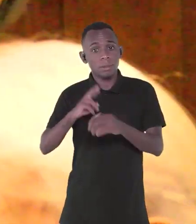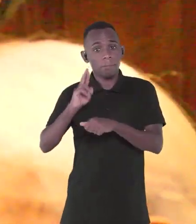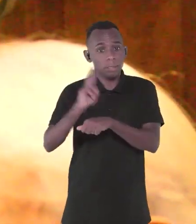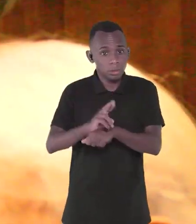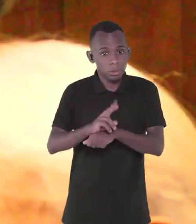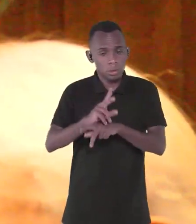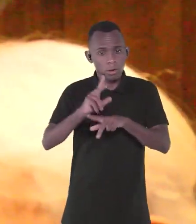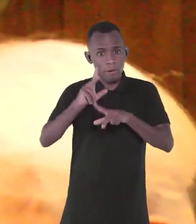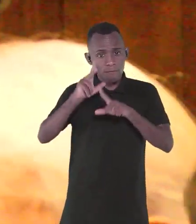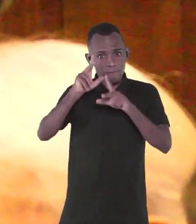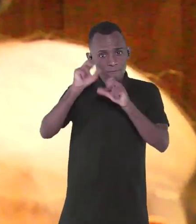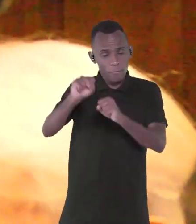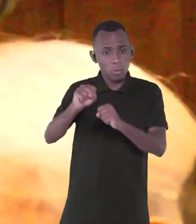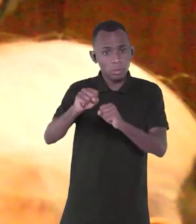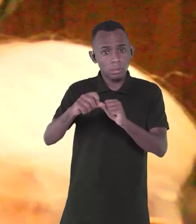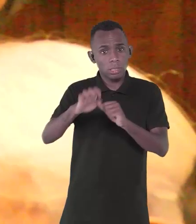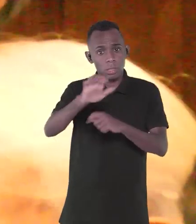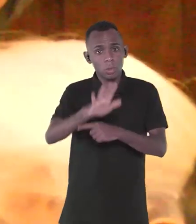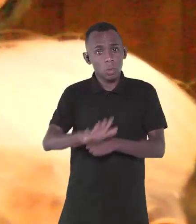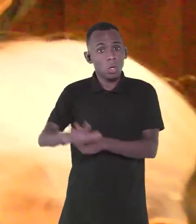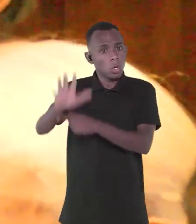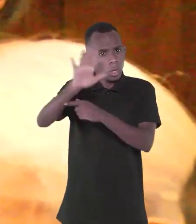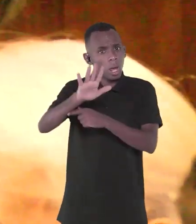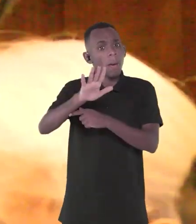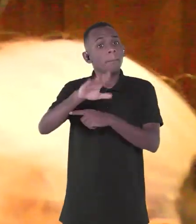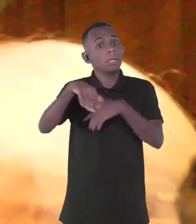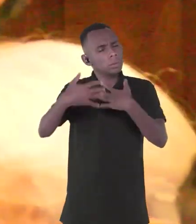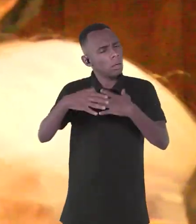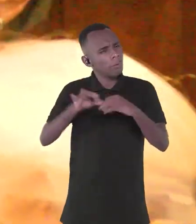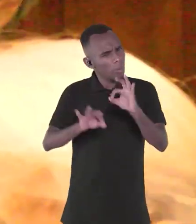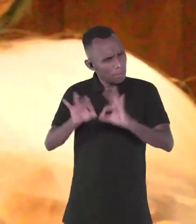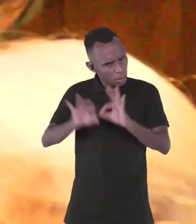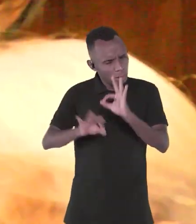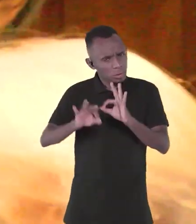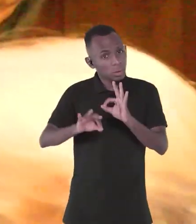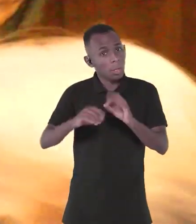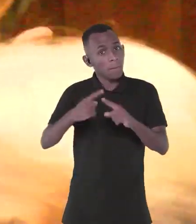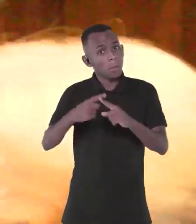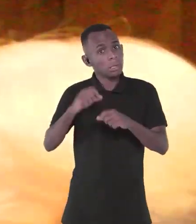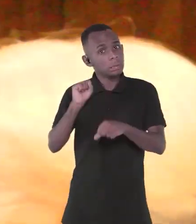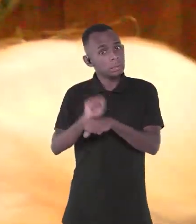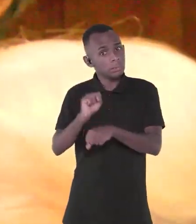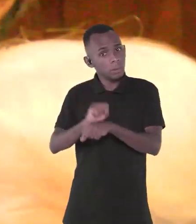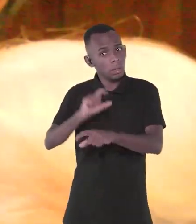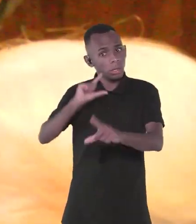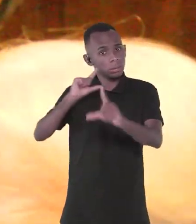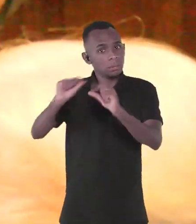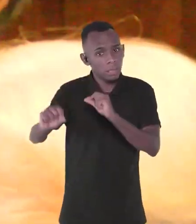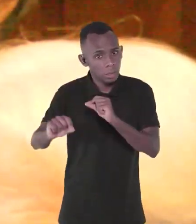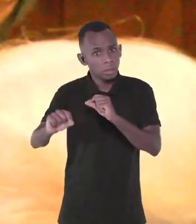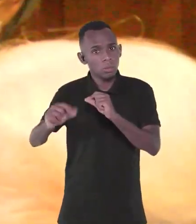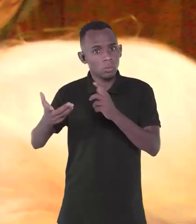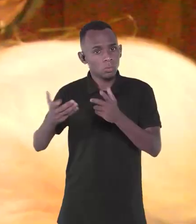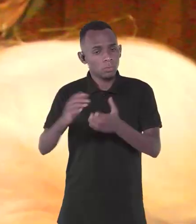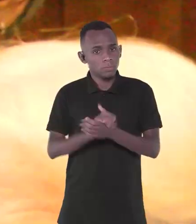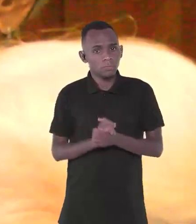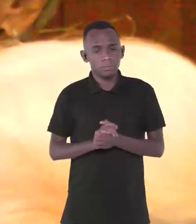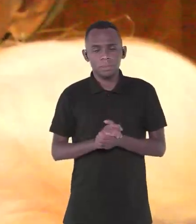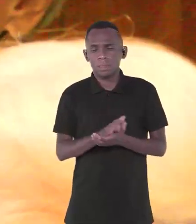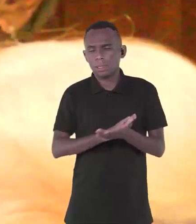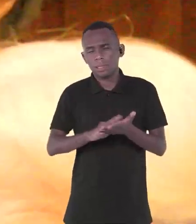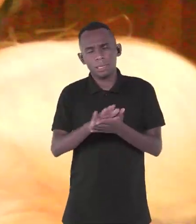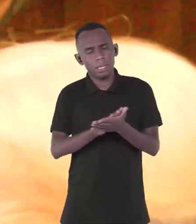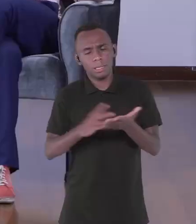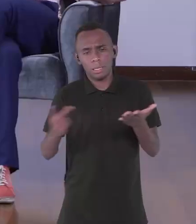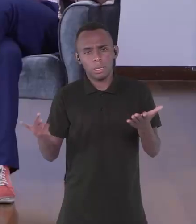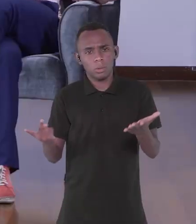unânime na própria Europa? Sim. Isso foi uma coisa deliberada, assim, não foi que ele esperou e aí o cara acabou de chegar e tal? Nada foi por